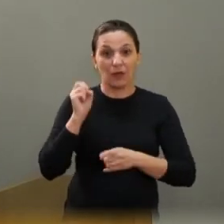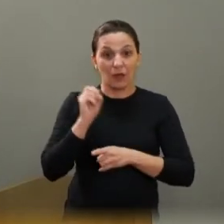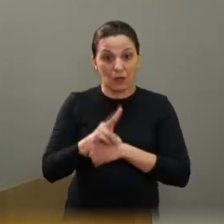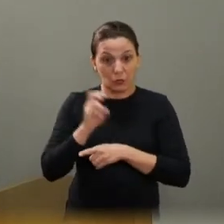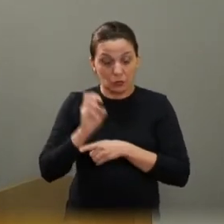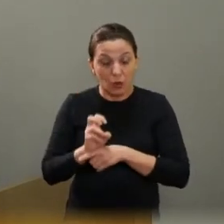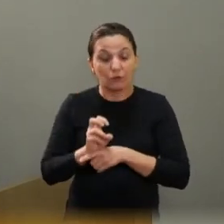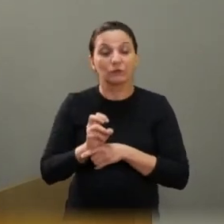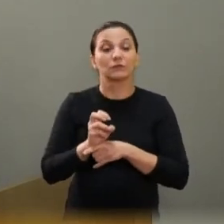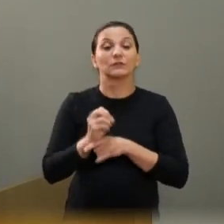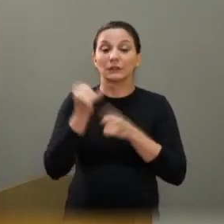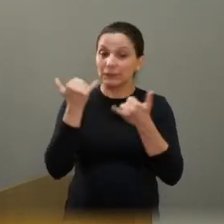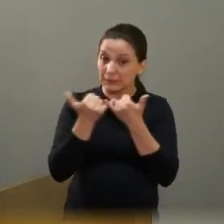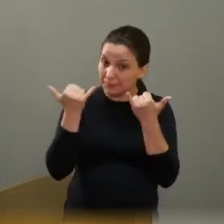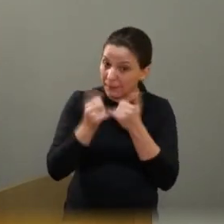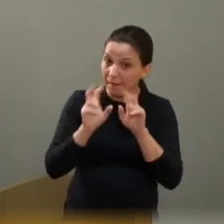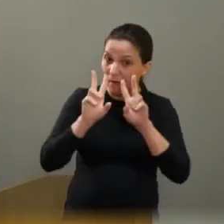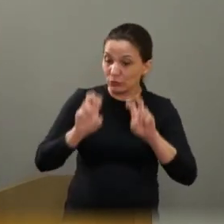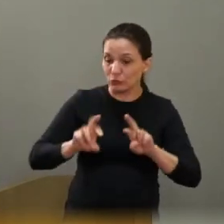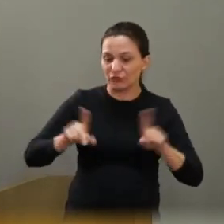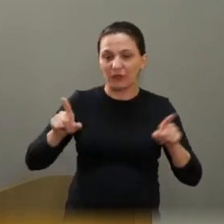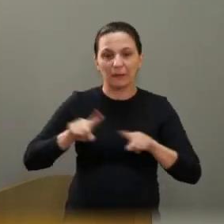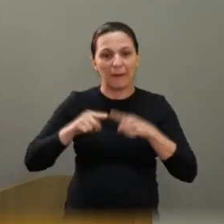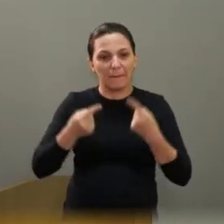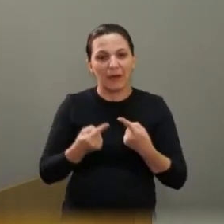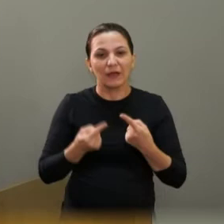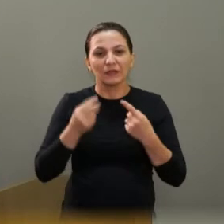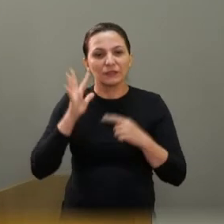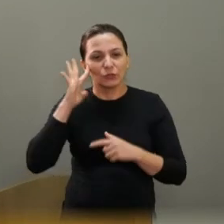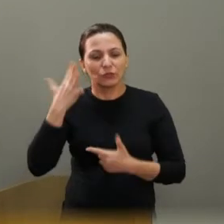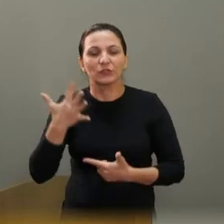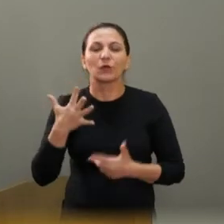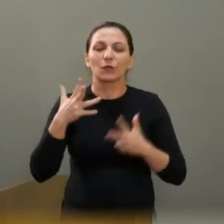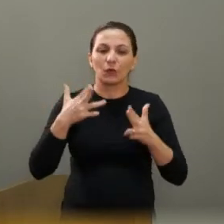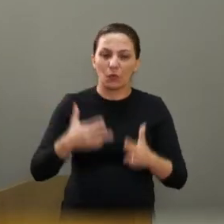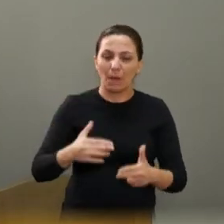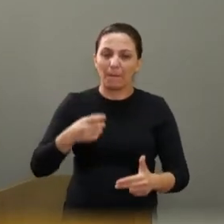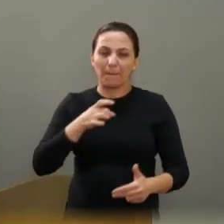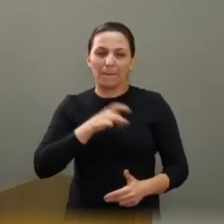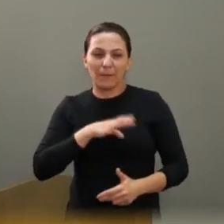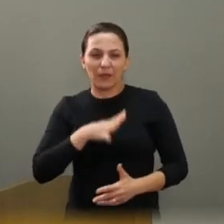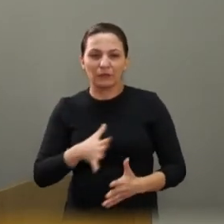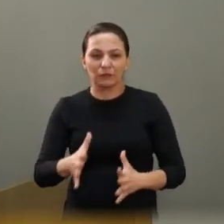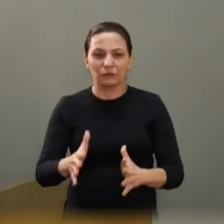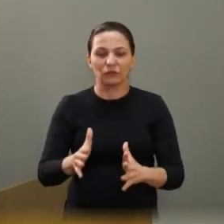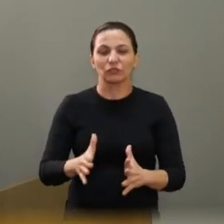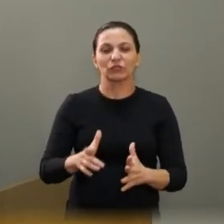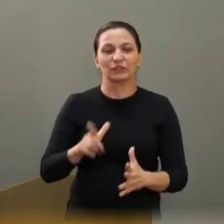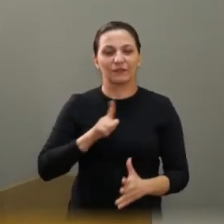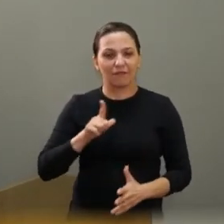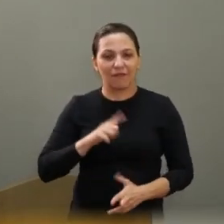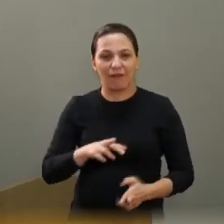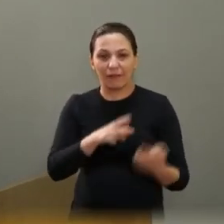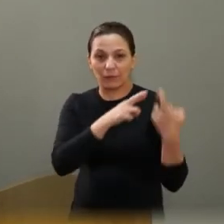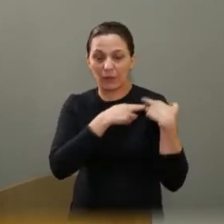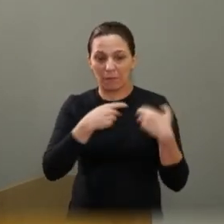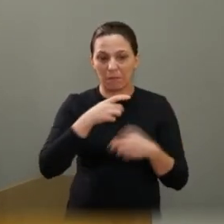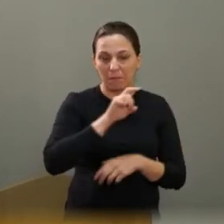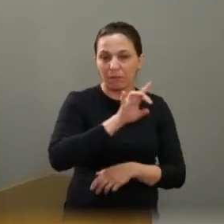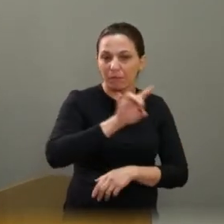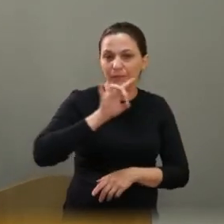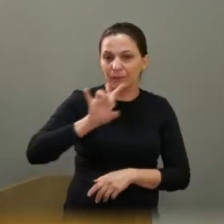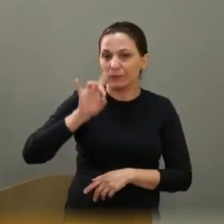botox a mesma coisa vamos se prevenir e não vamos ter vergonha ou medo de assumir as nossas responsabilidades